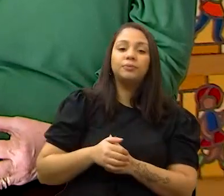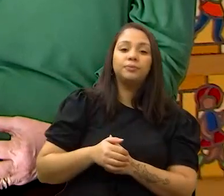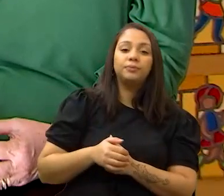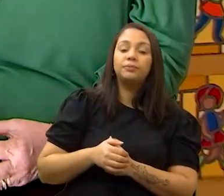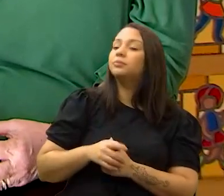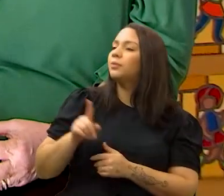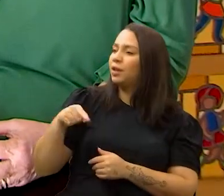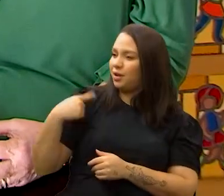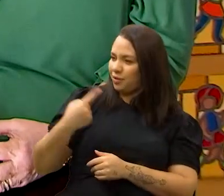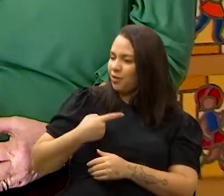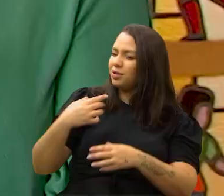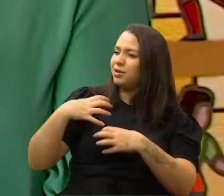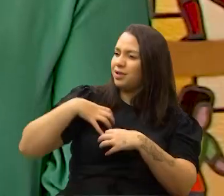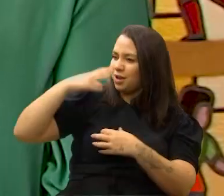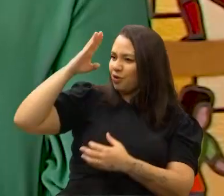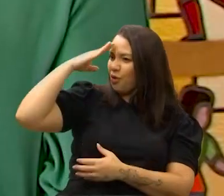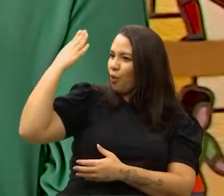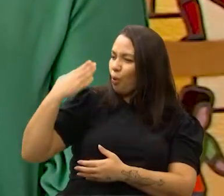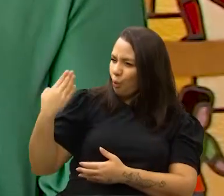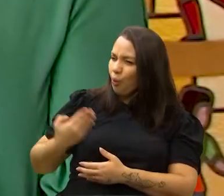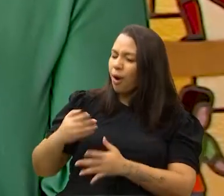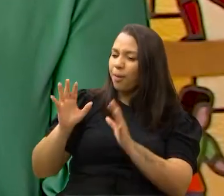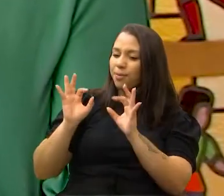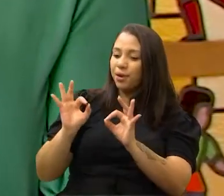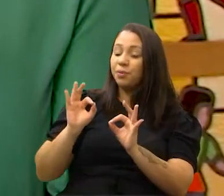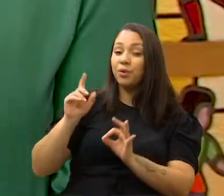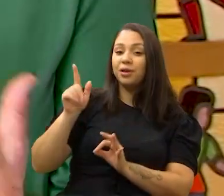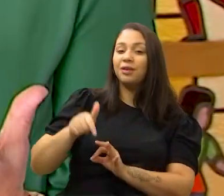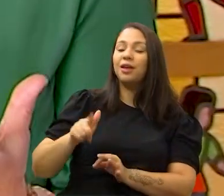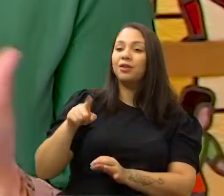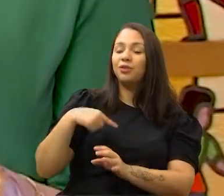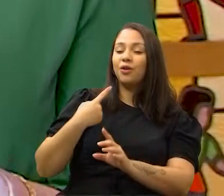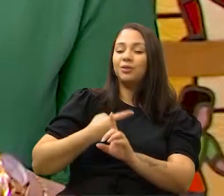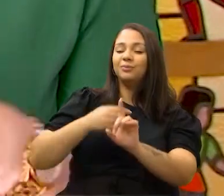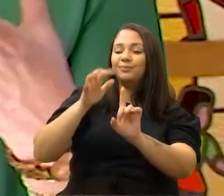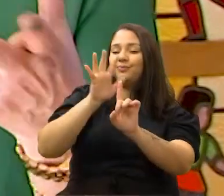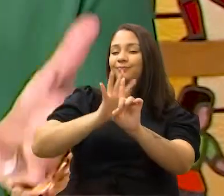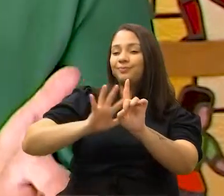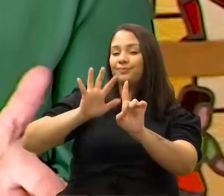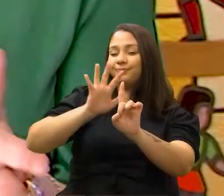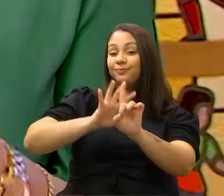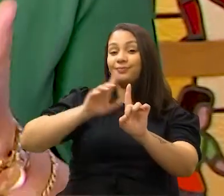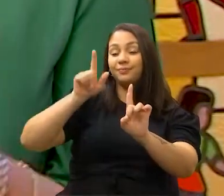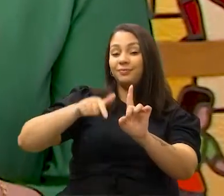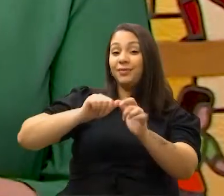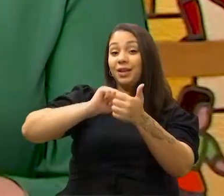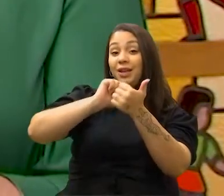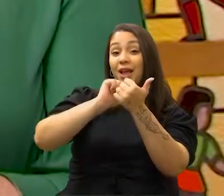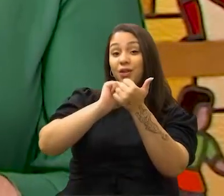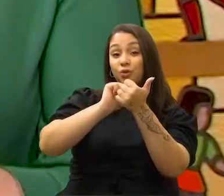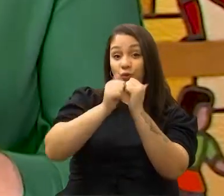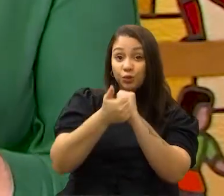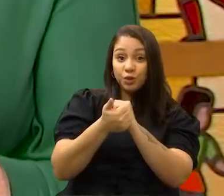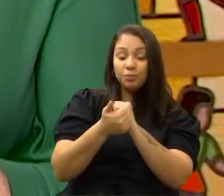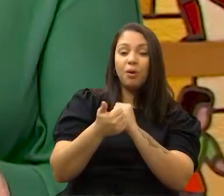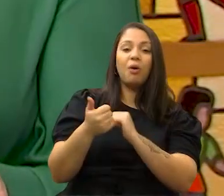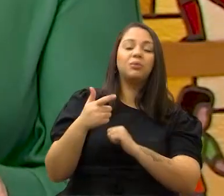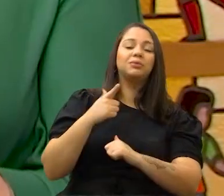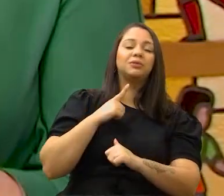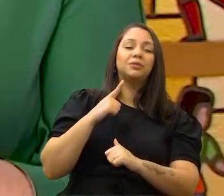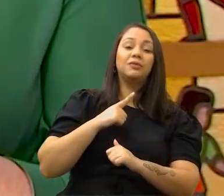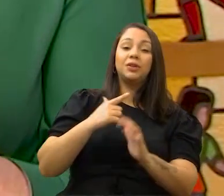Uma honra para nós, né? Saber que o nosso ídolo, o nosso rei Pelé do futebol,